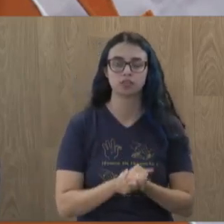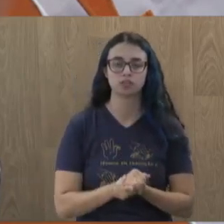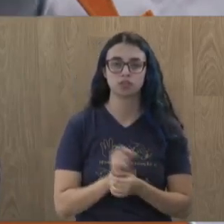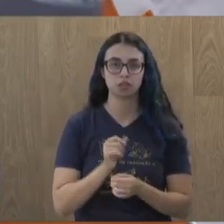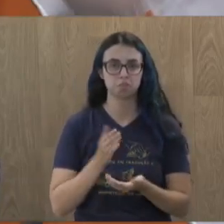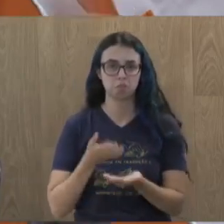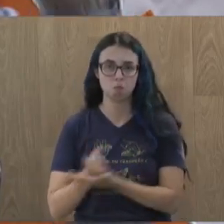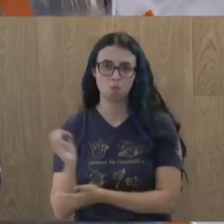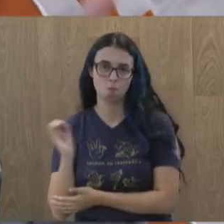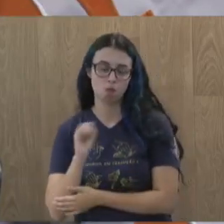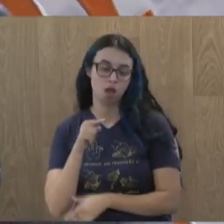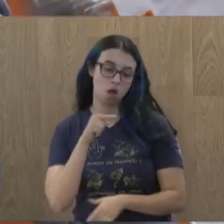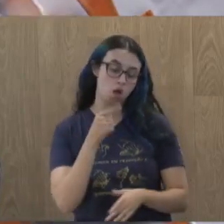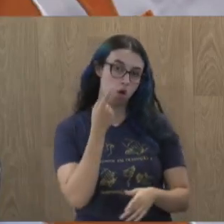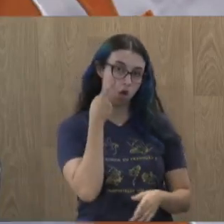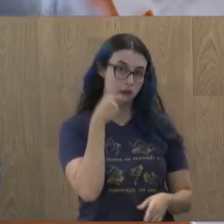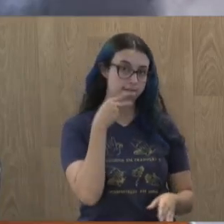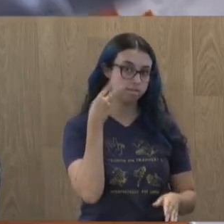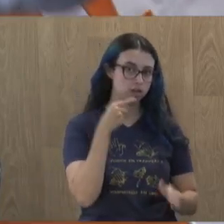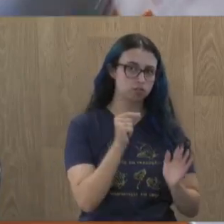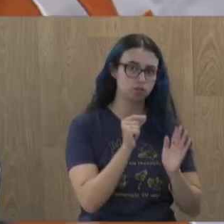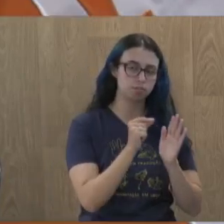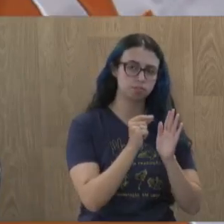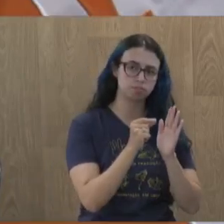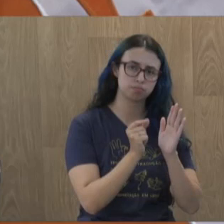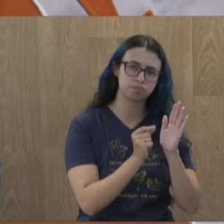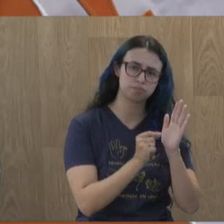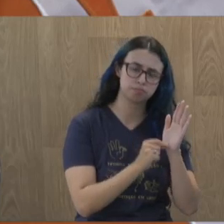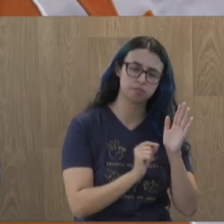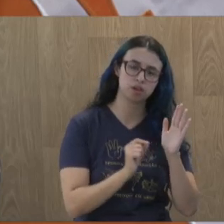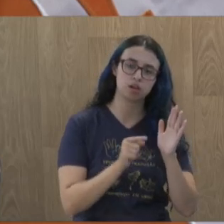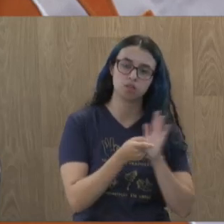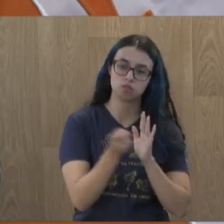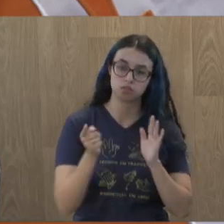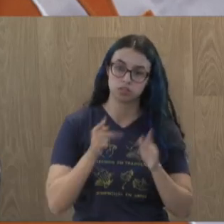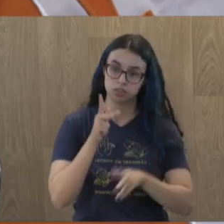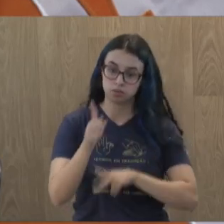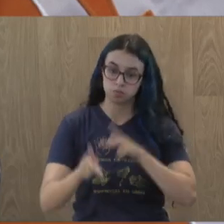de todo mundo, esse aqui fez isso, esse aqui fez assado. Tá aí, população, vota no que você quiser.